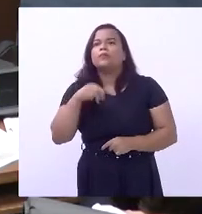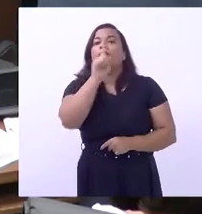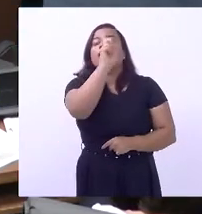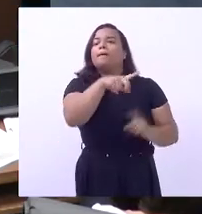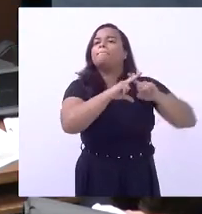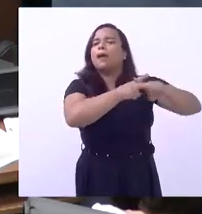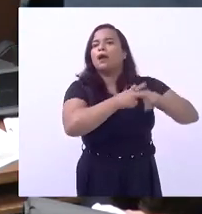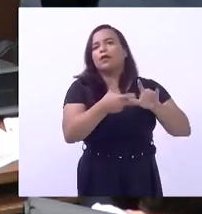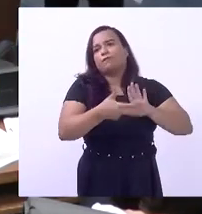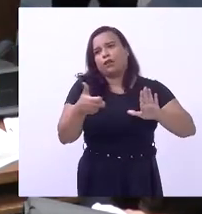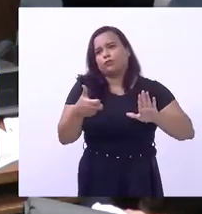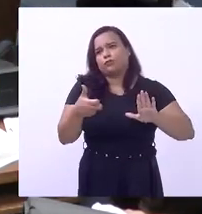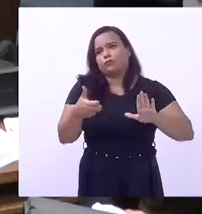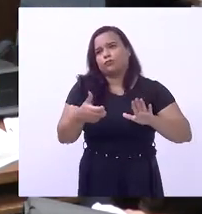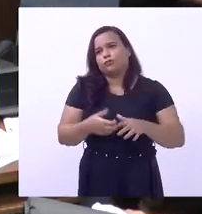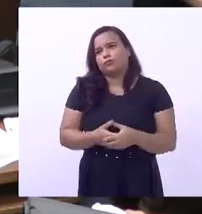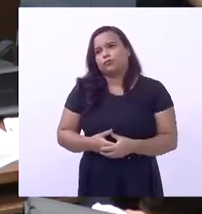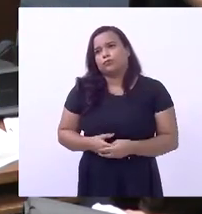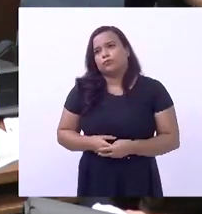veto.